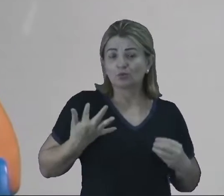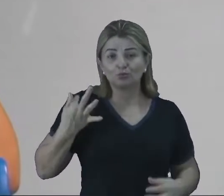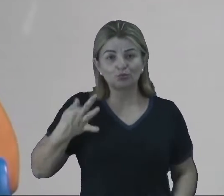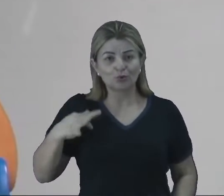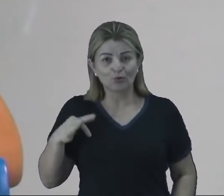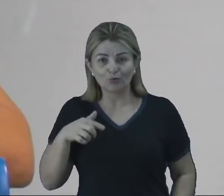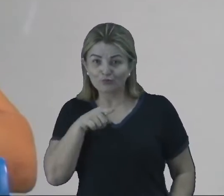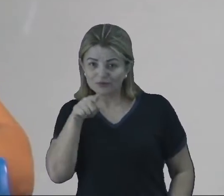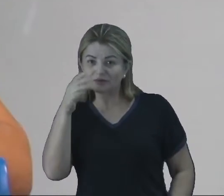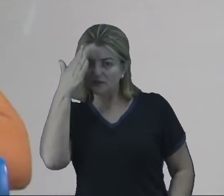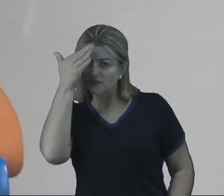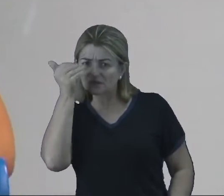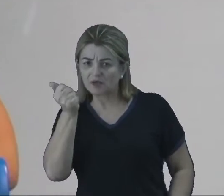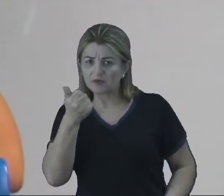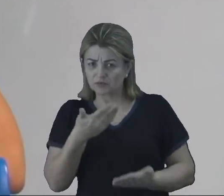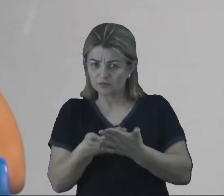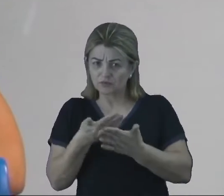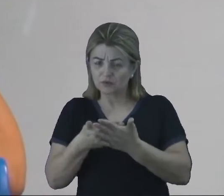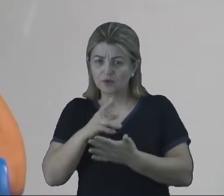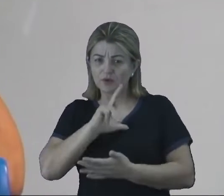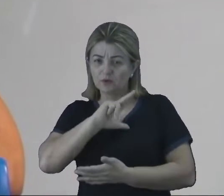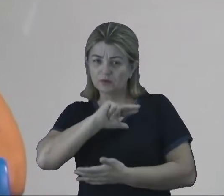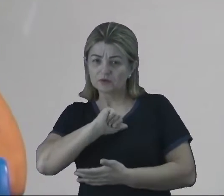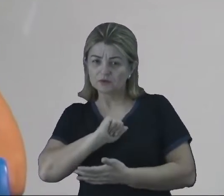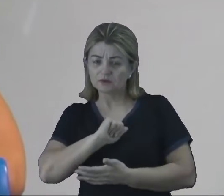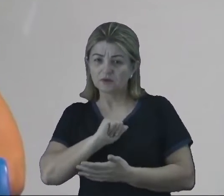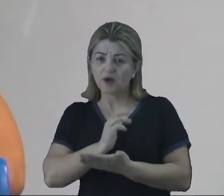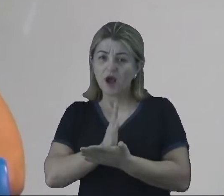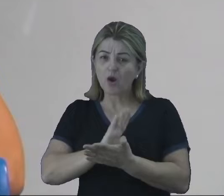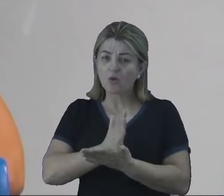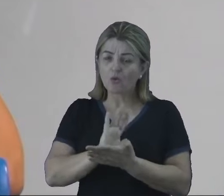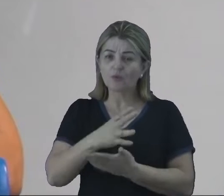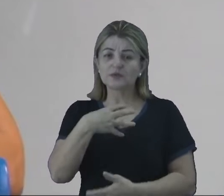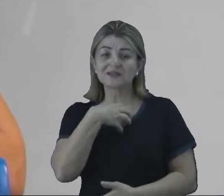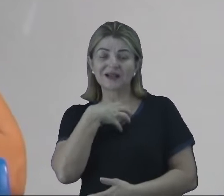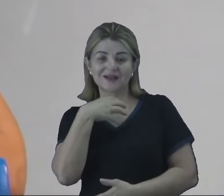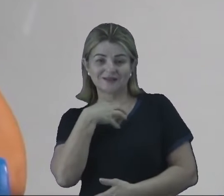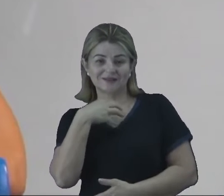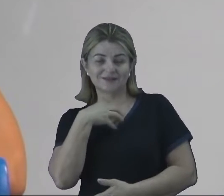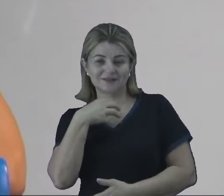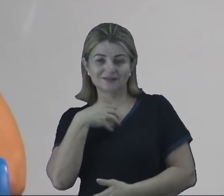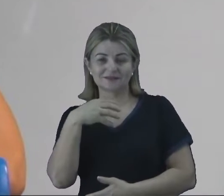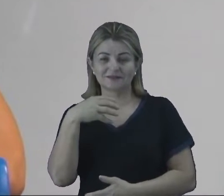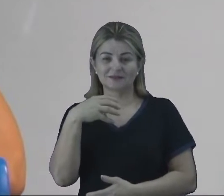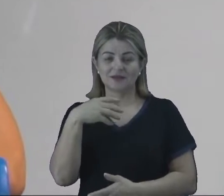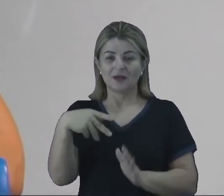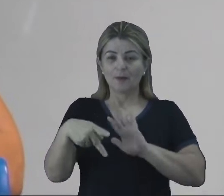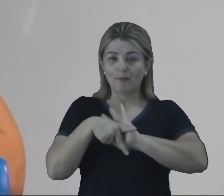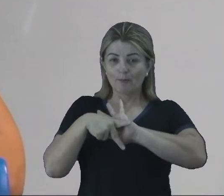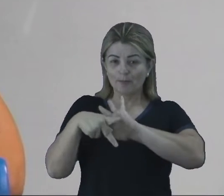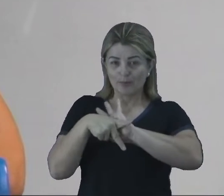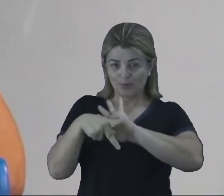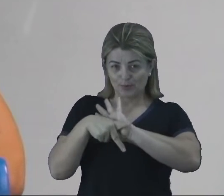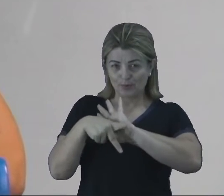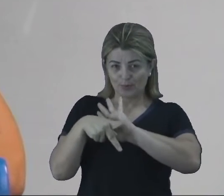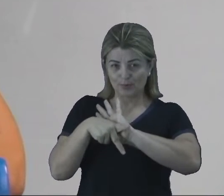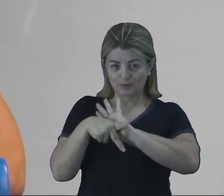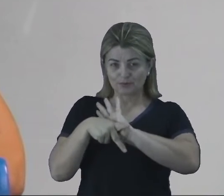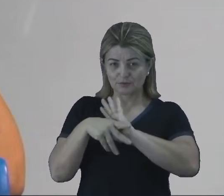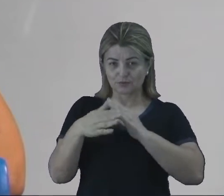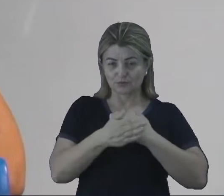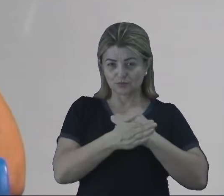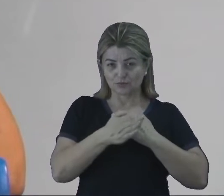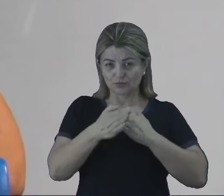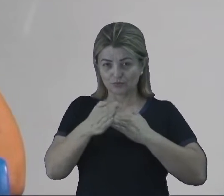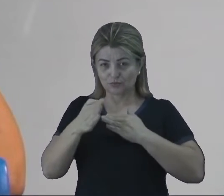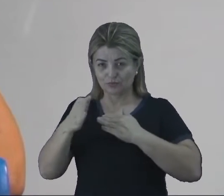elas têm valores agregados e conhecer um pouco desses valores com certeza vai ajudar. Quanto mais você tiver conhecimento,